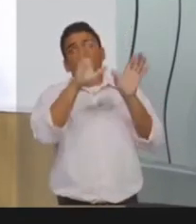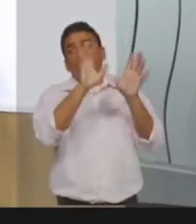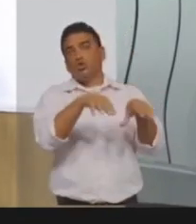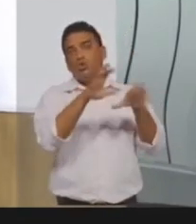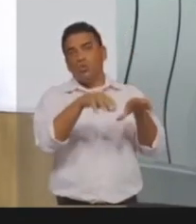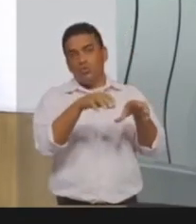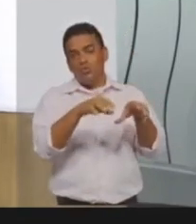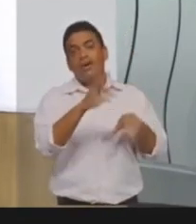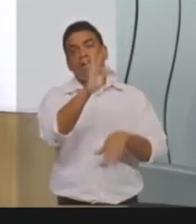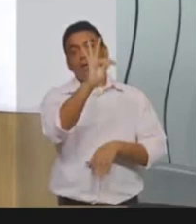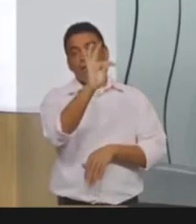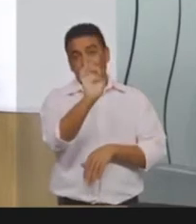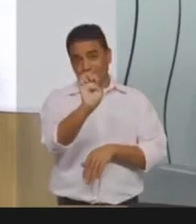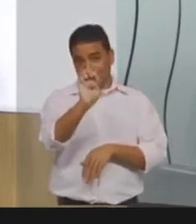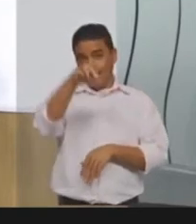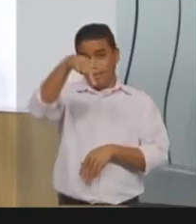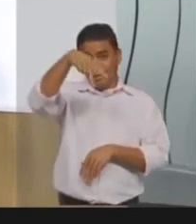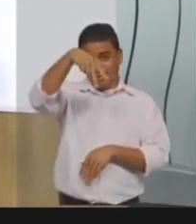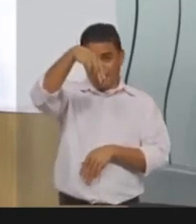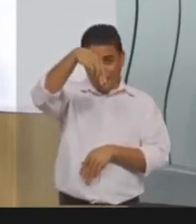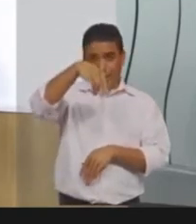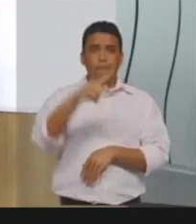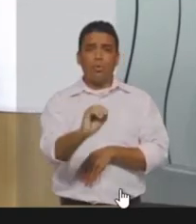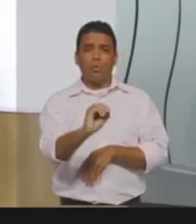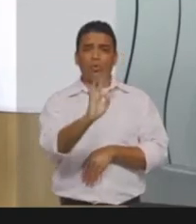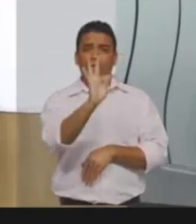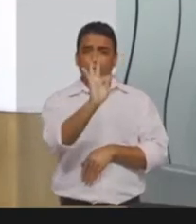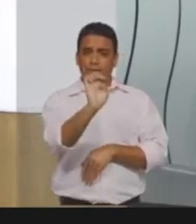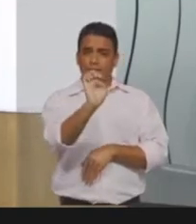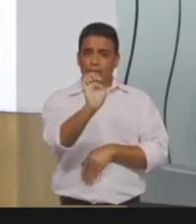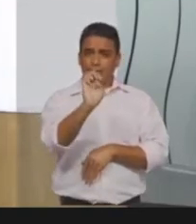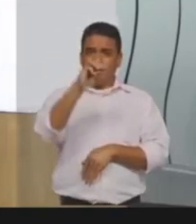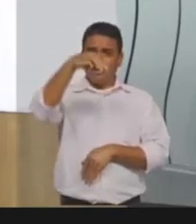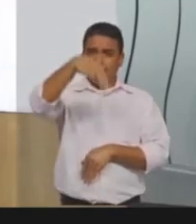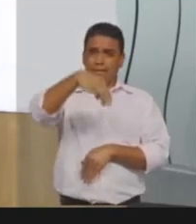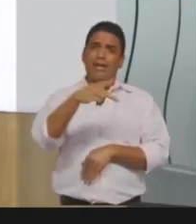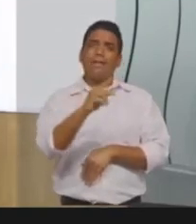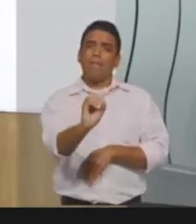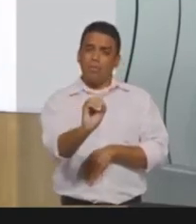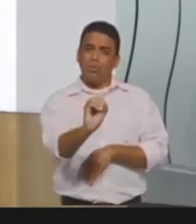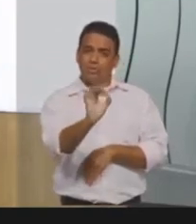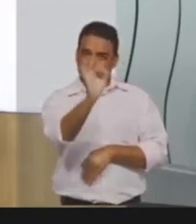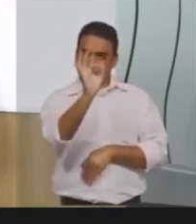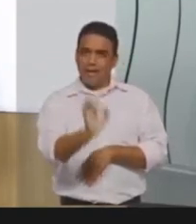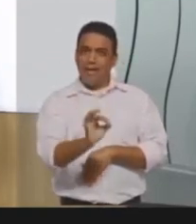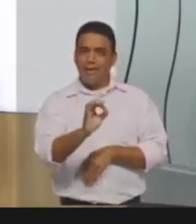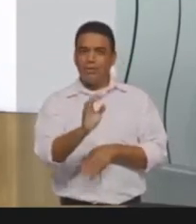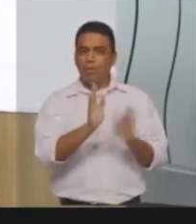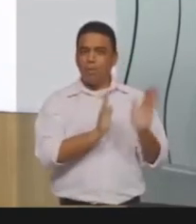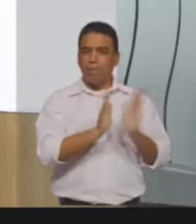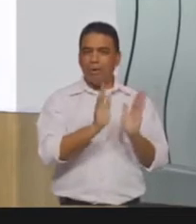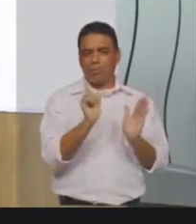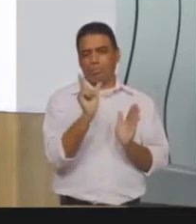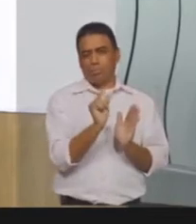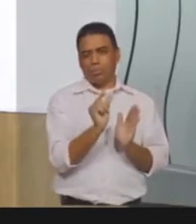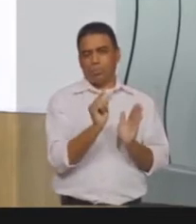hoje também está um pouco frio, está chovendo e está frio. Aí você pode usar o termo tempo, que são períodos curtos.